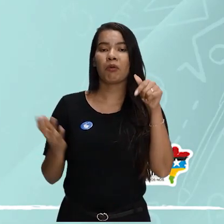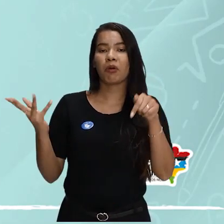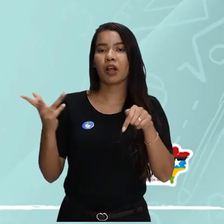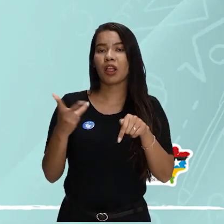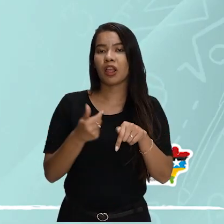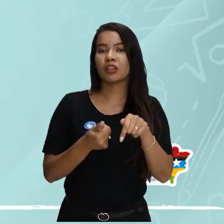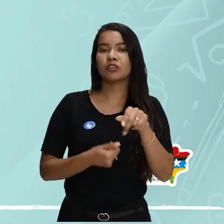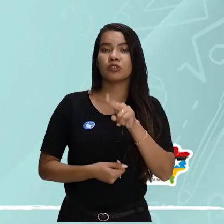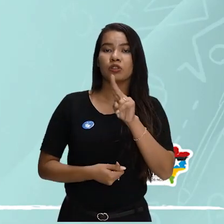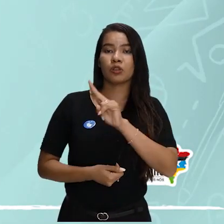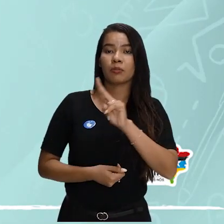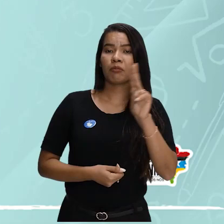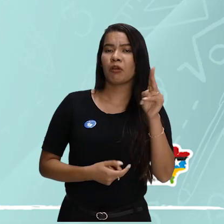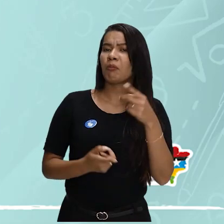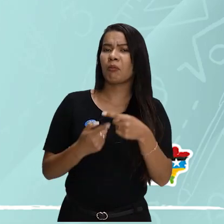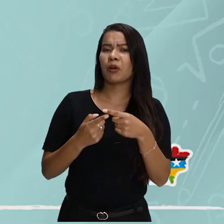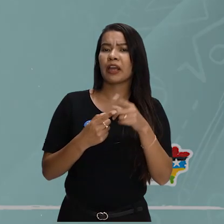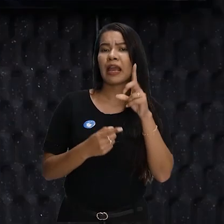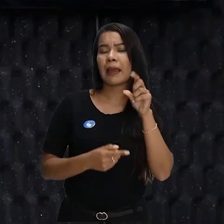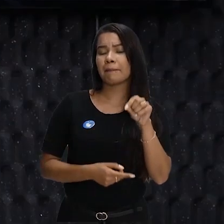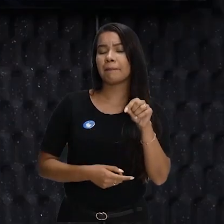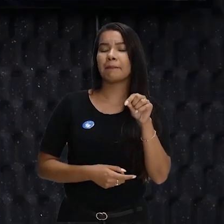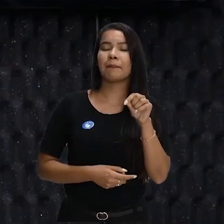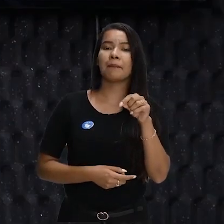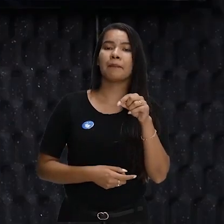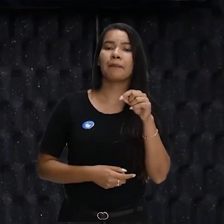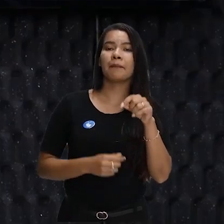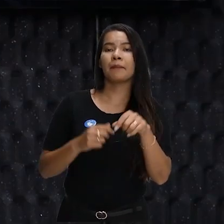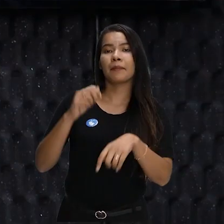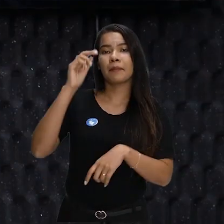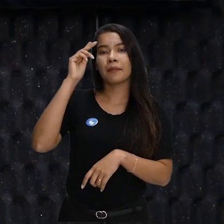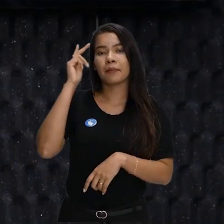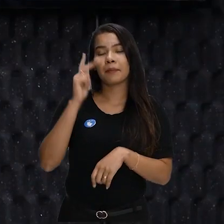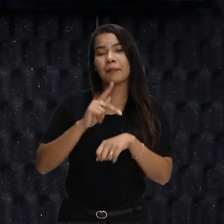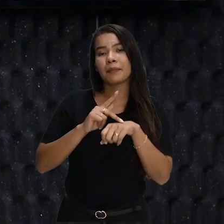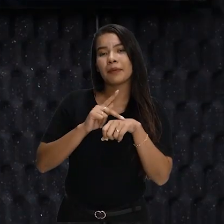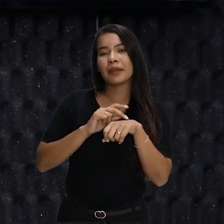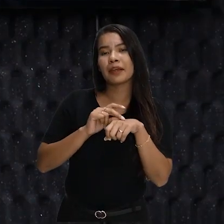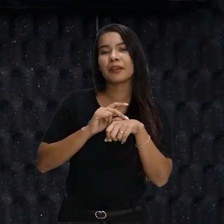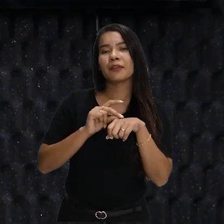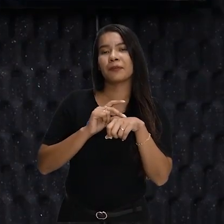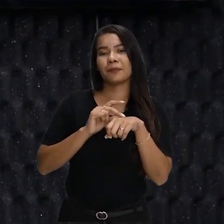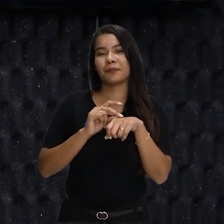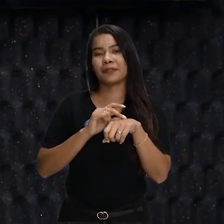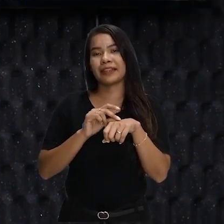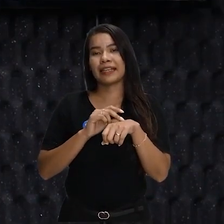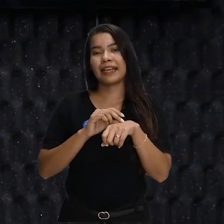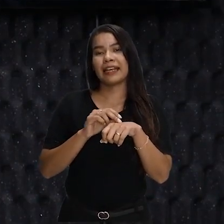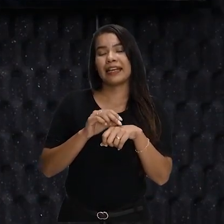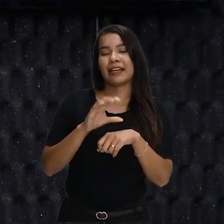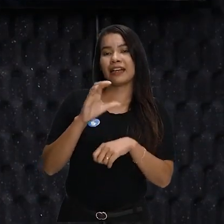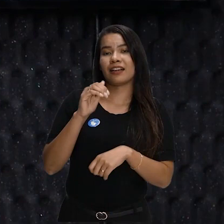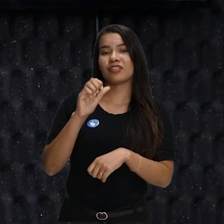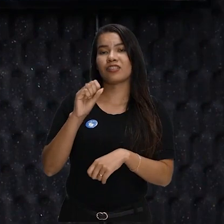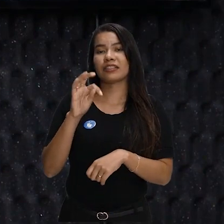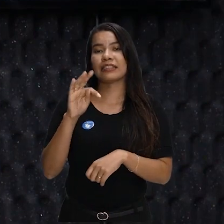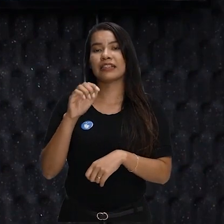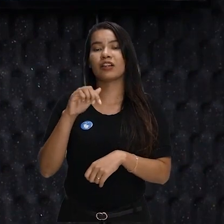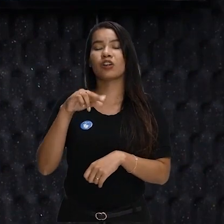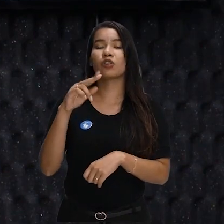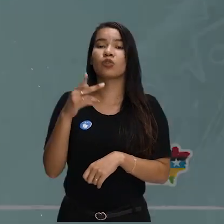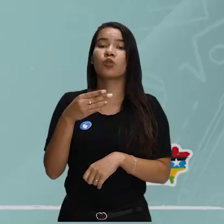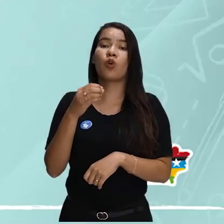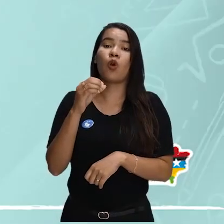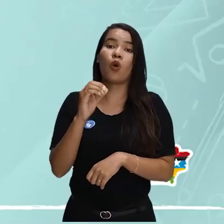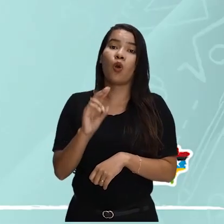é preto, é castanho, é azul. É uma qualidade que você não pode ordenar, tá? Uma qualidade